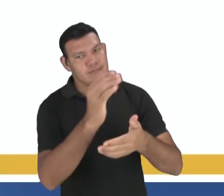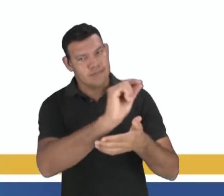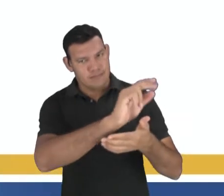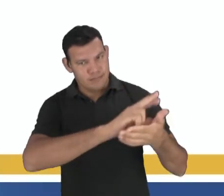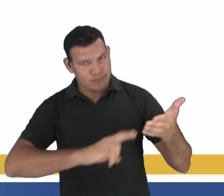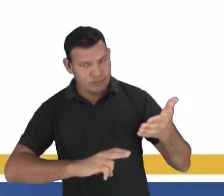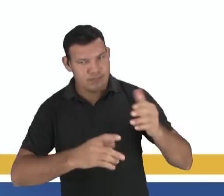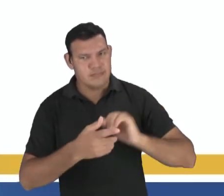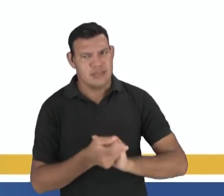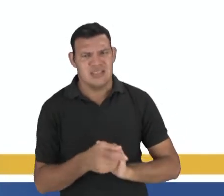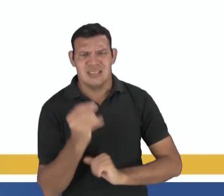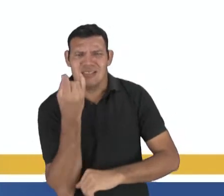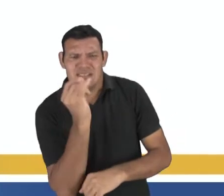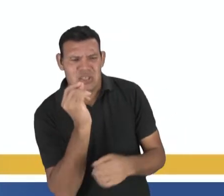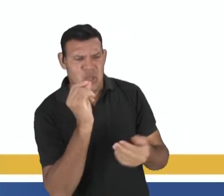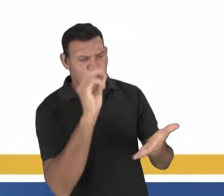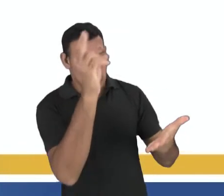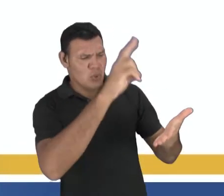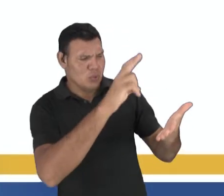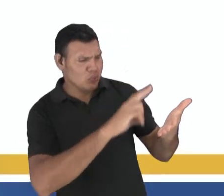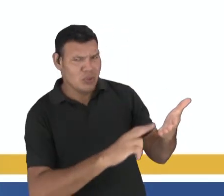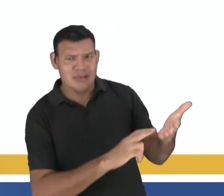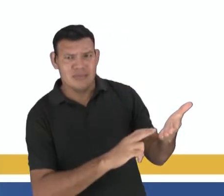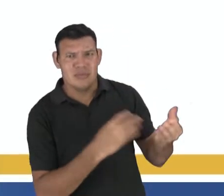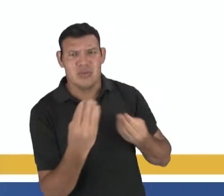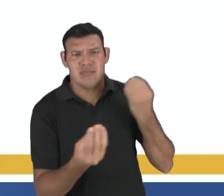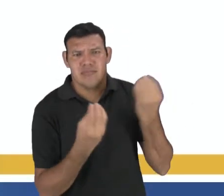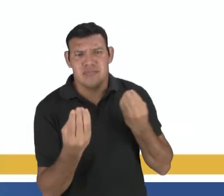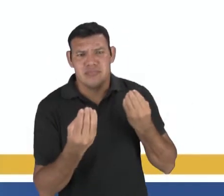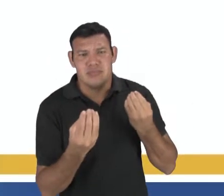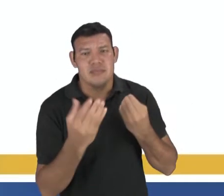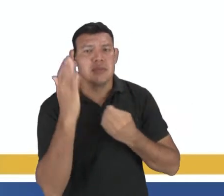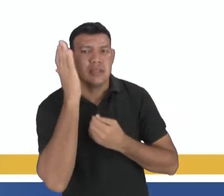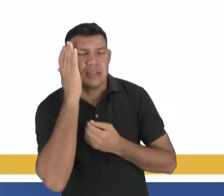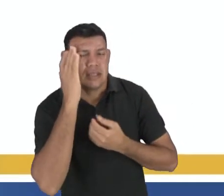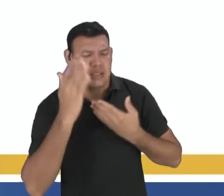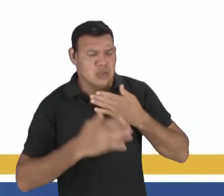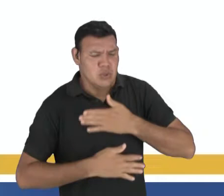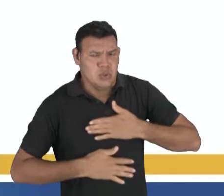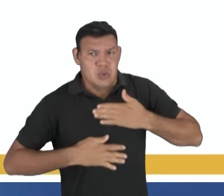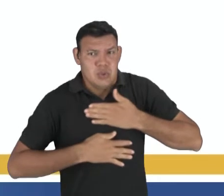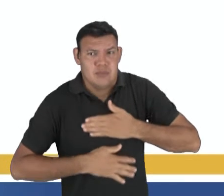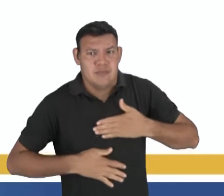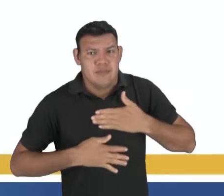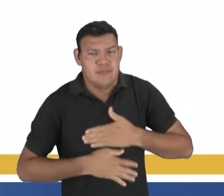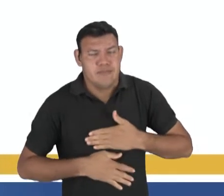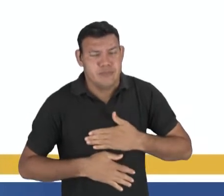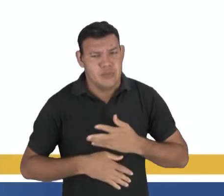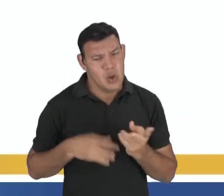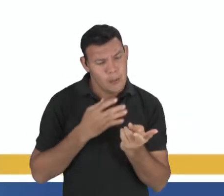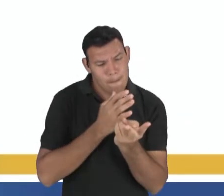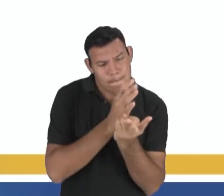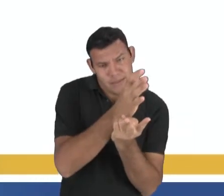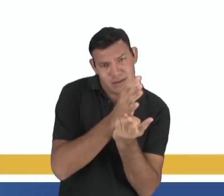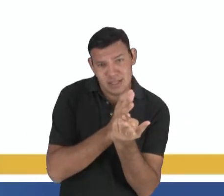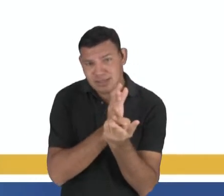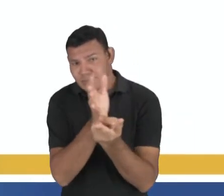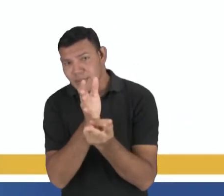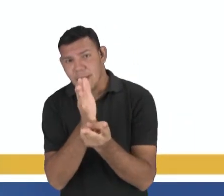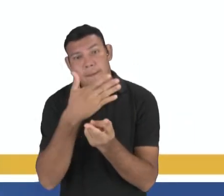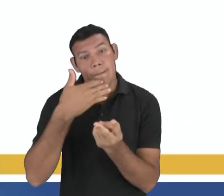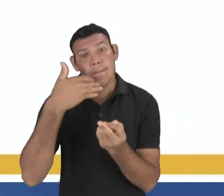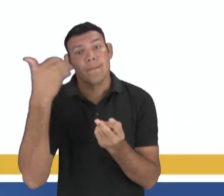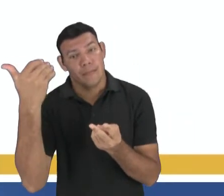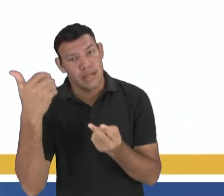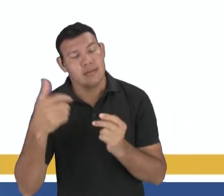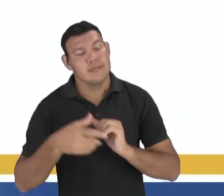práticas leitoras. Se eu não pratico, eu não vou conhecer o prazer que isso me dá, tá? E escolher o melhor caminho pelo